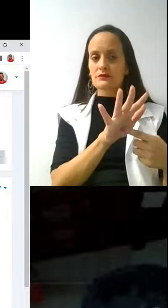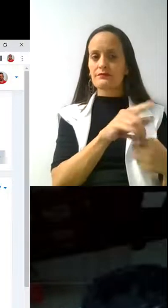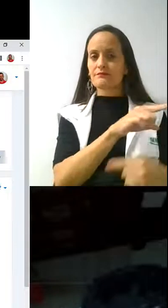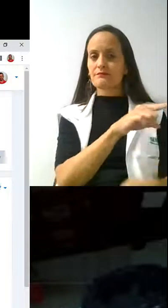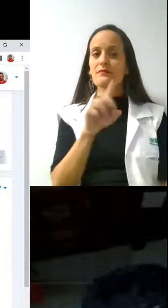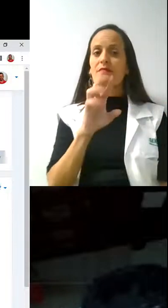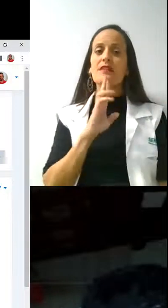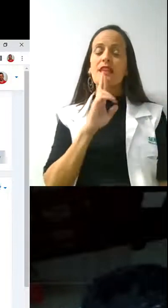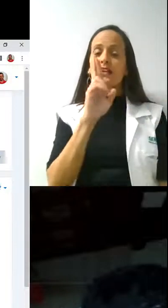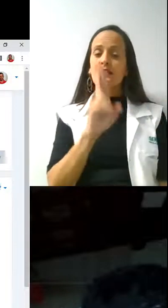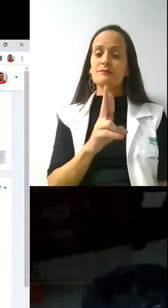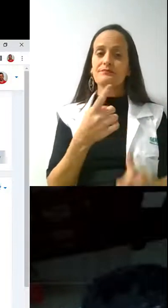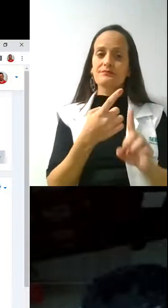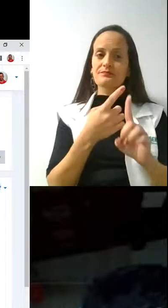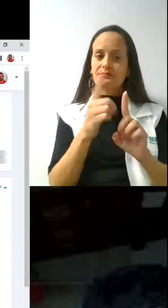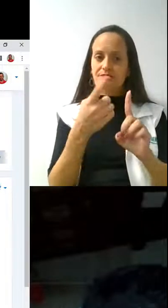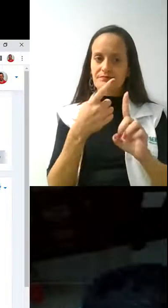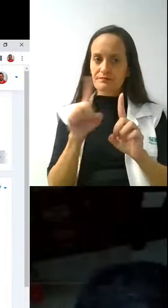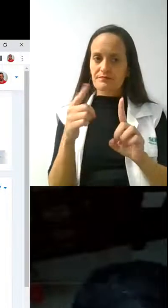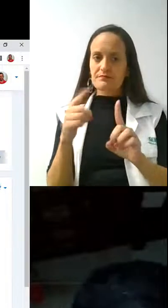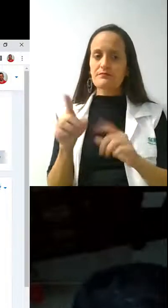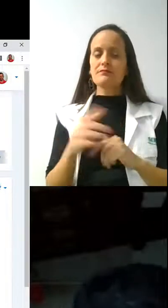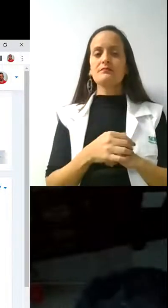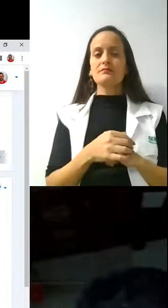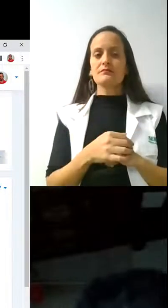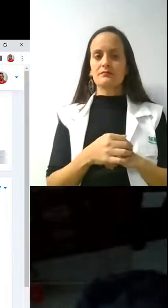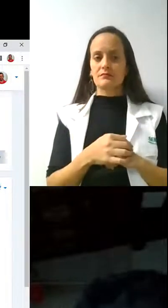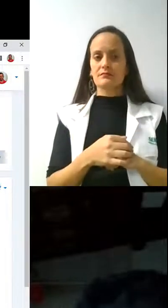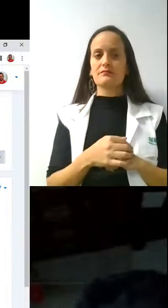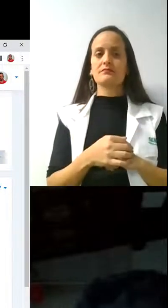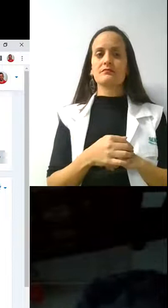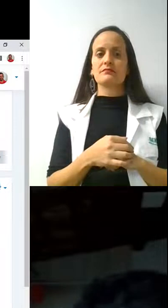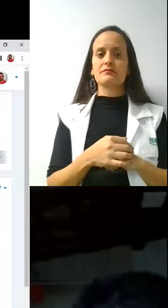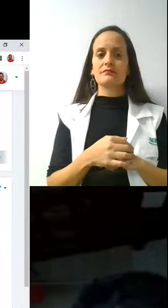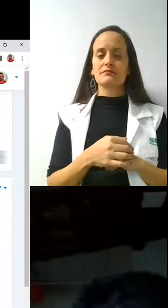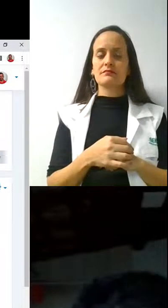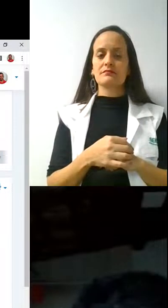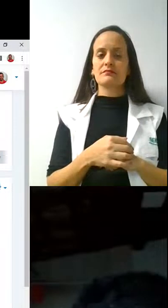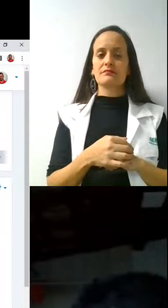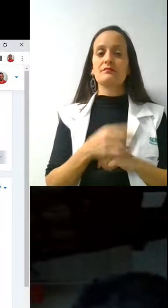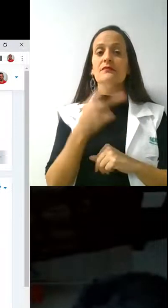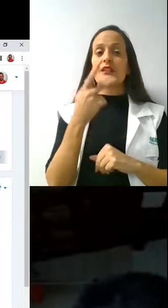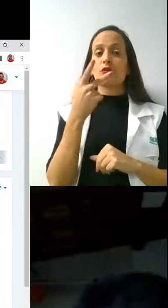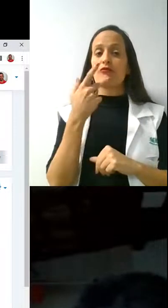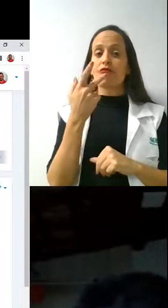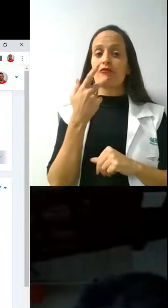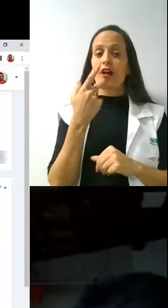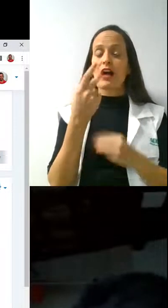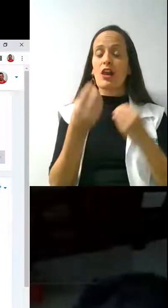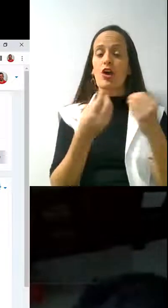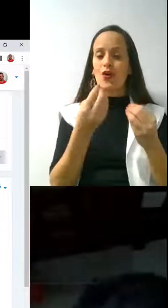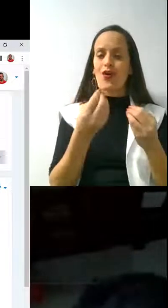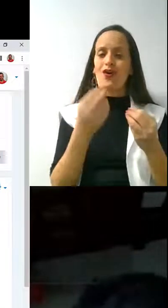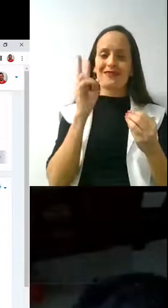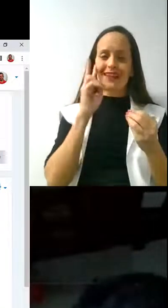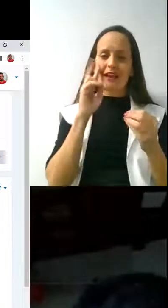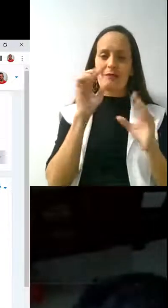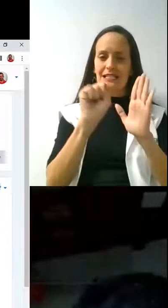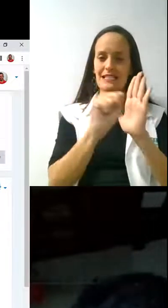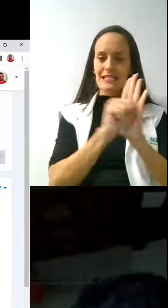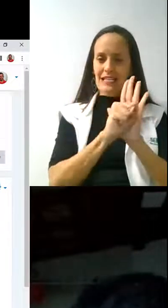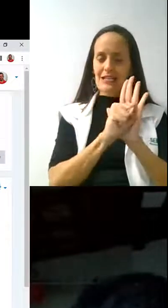os desafios. Então aqui para o desafio 1, por exemplo, ó, já está falando da parte de simbologia, indica aí alguns exercícios,